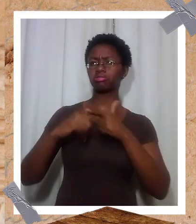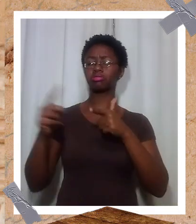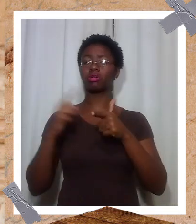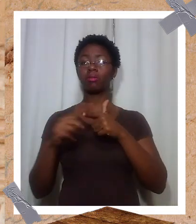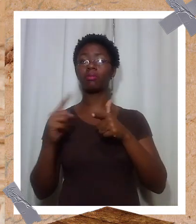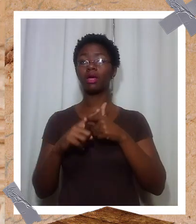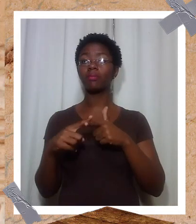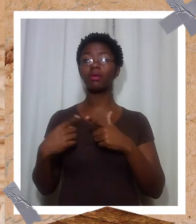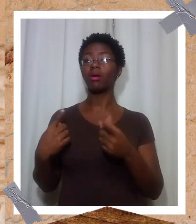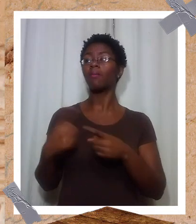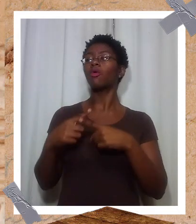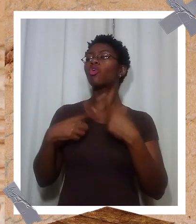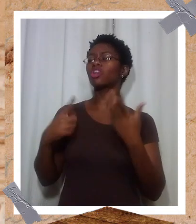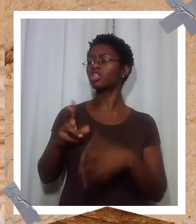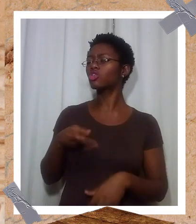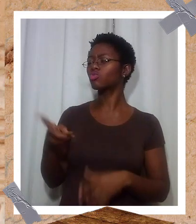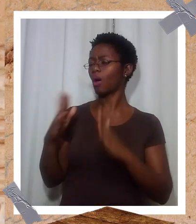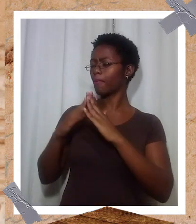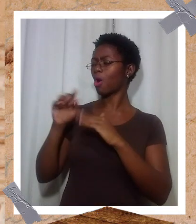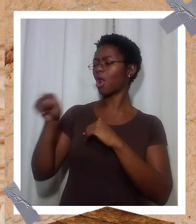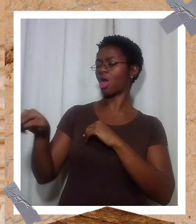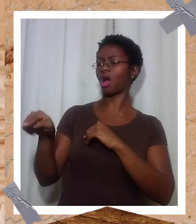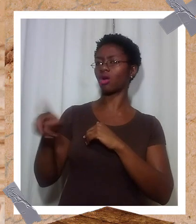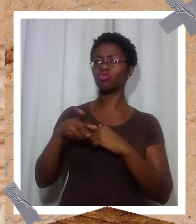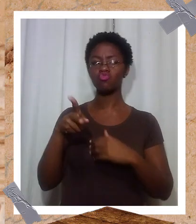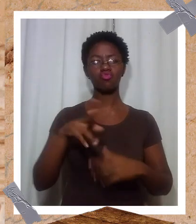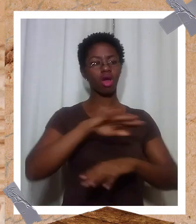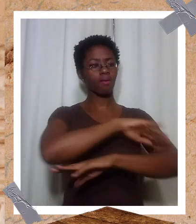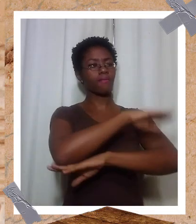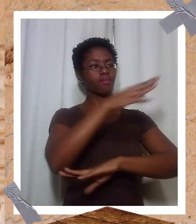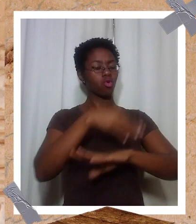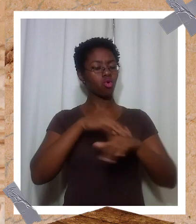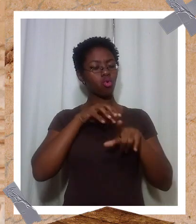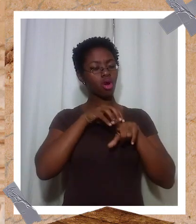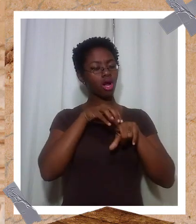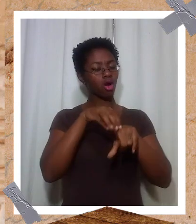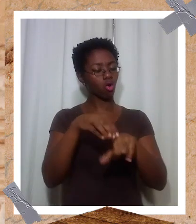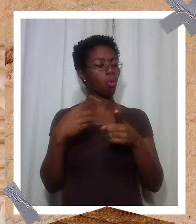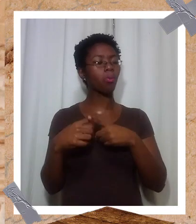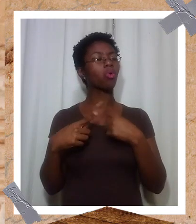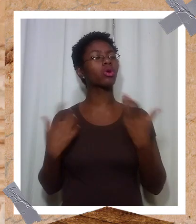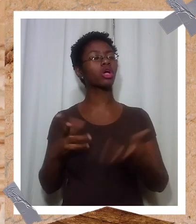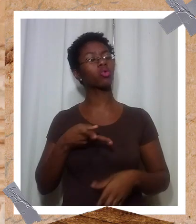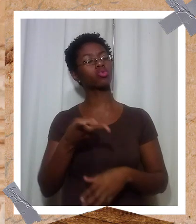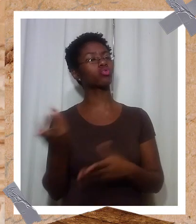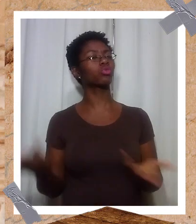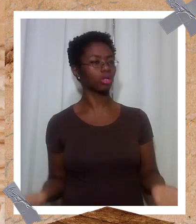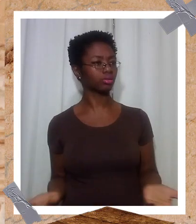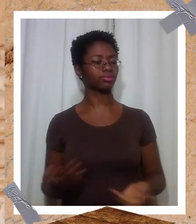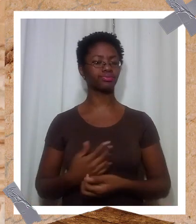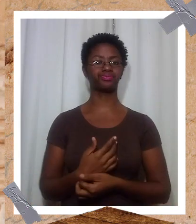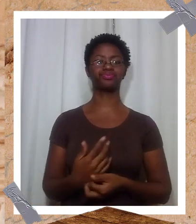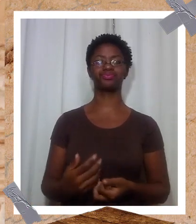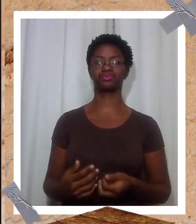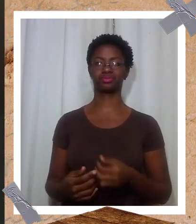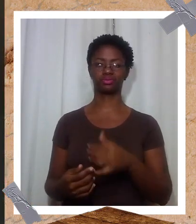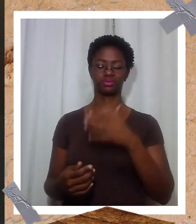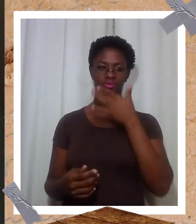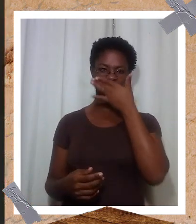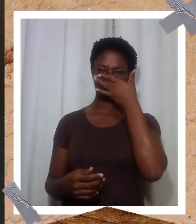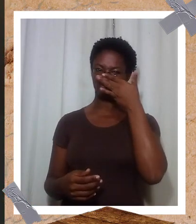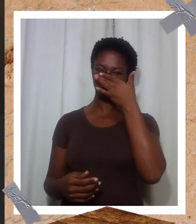que isso significa? Continuar no Morro do Caracol. Eu passo a palavra para o Otávio. Nossa, antes de